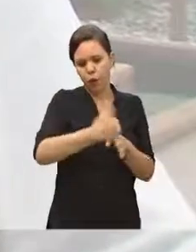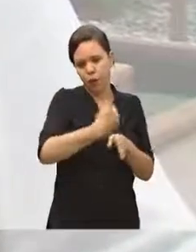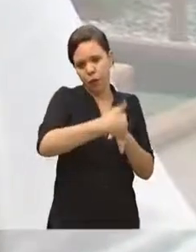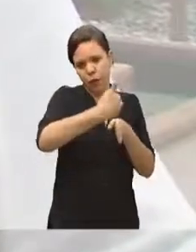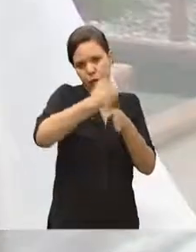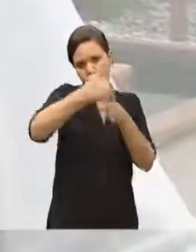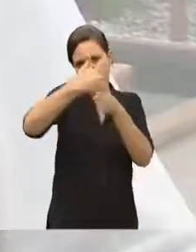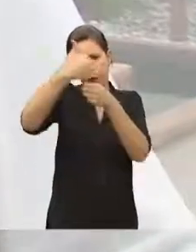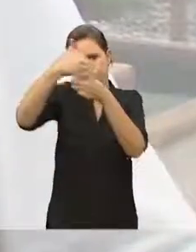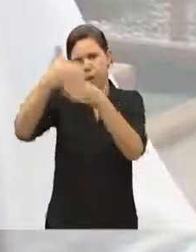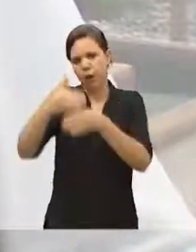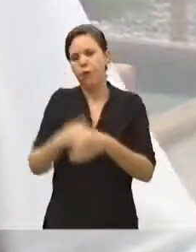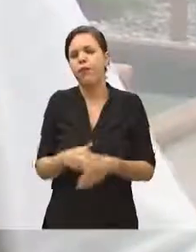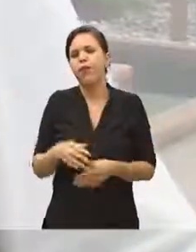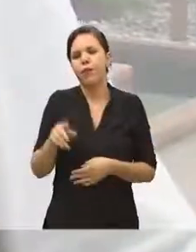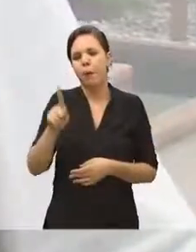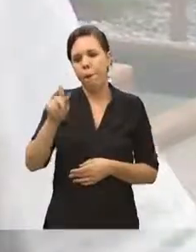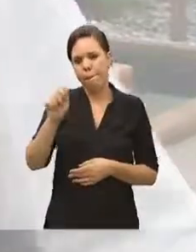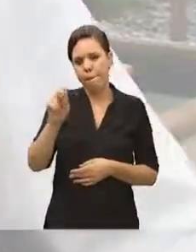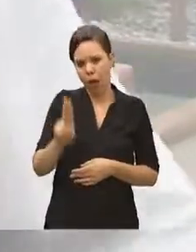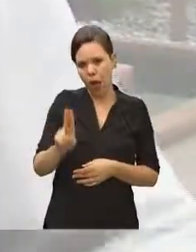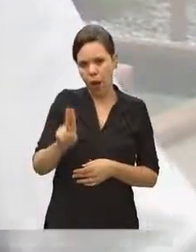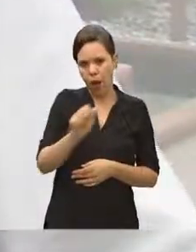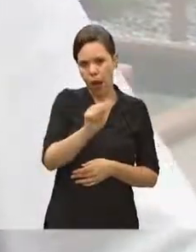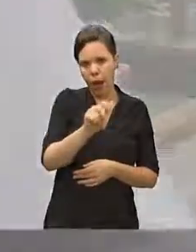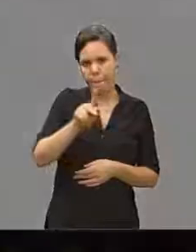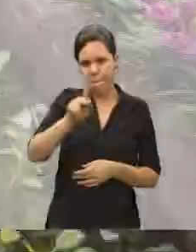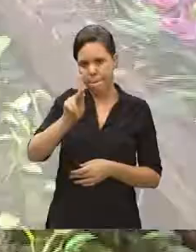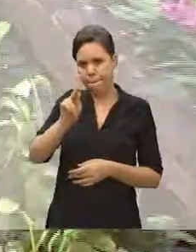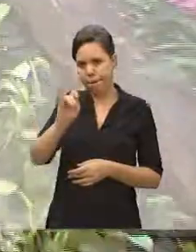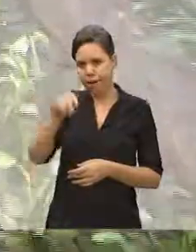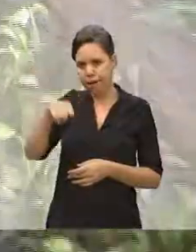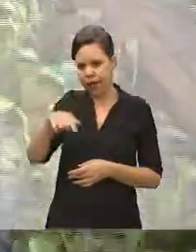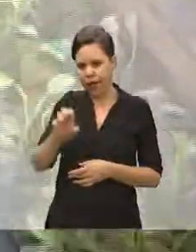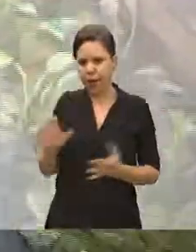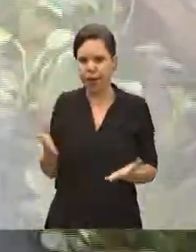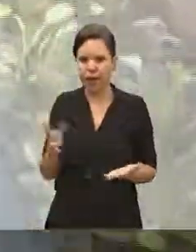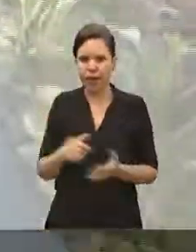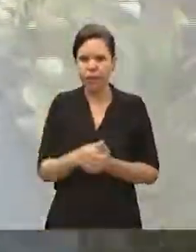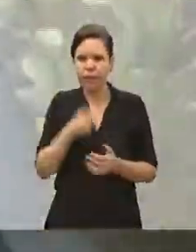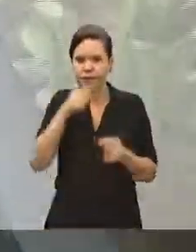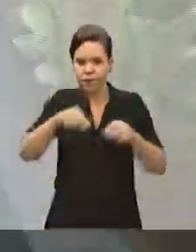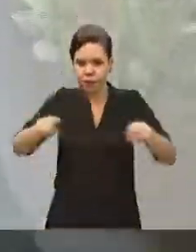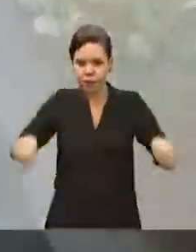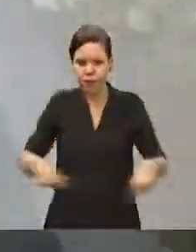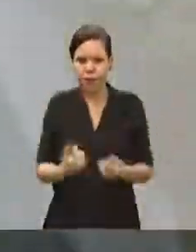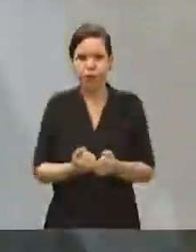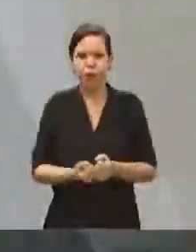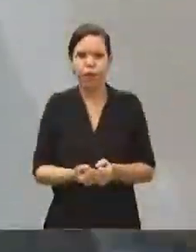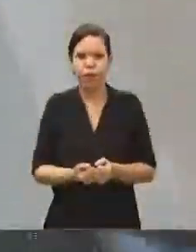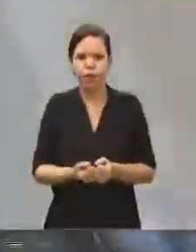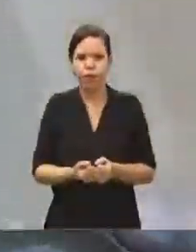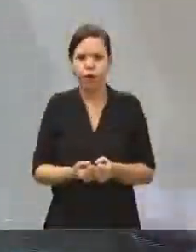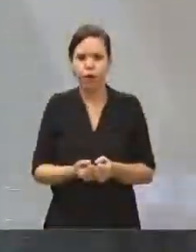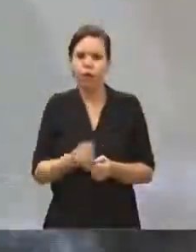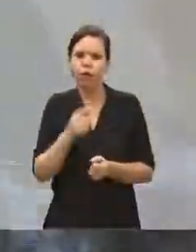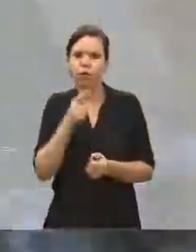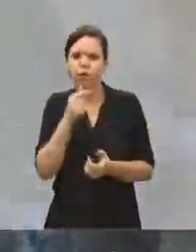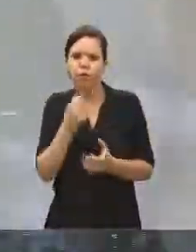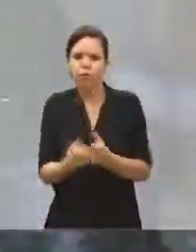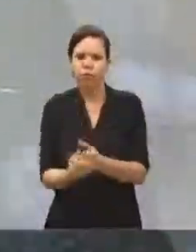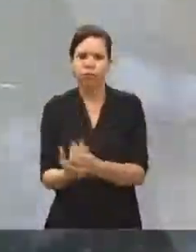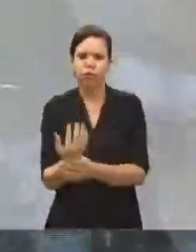que o pau a pique é com certeza de todas elas a mais raiz. Na piscina, as bombas e filtros são abastecidos com